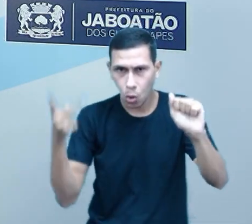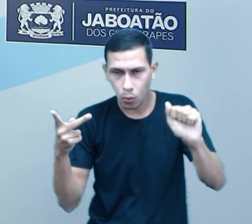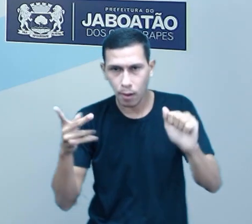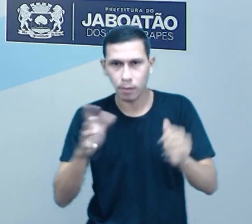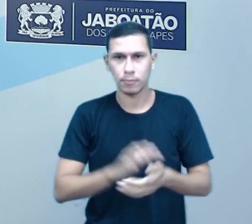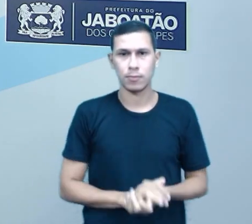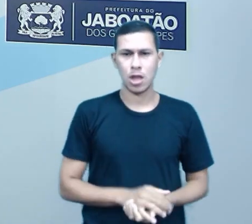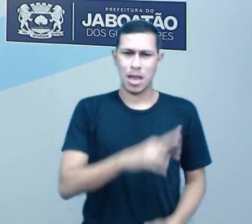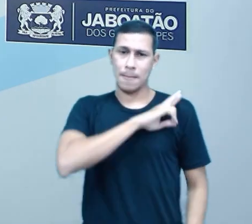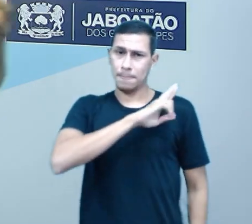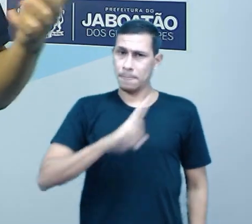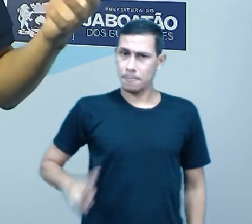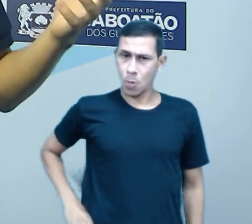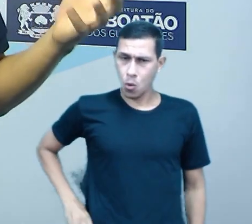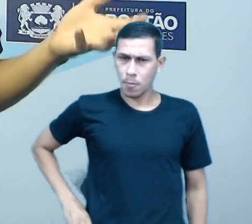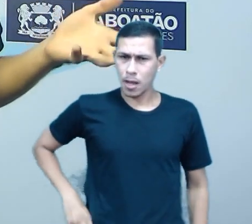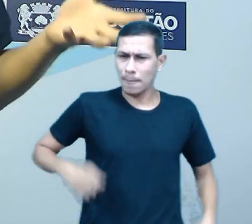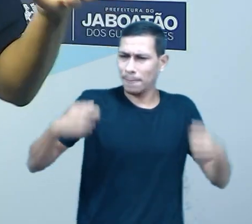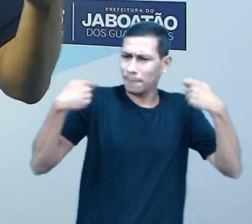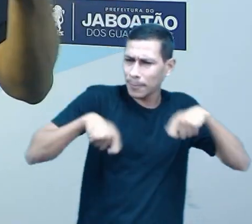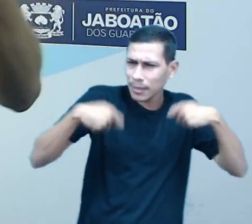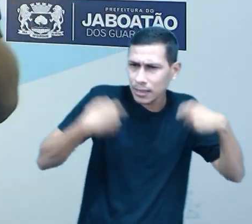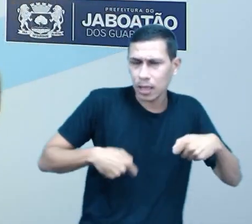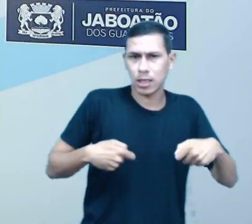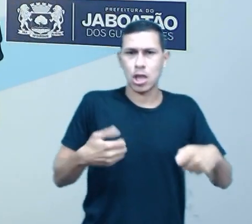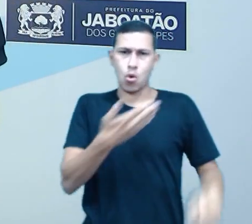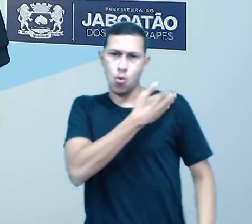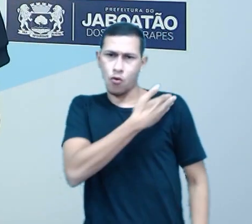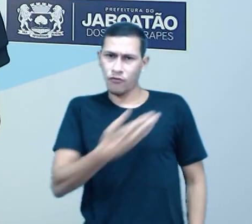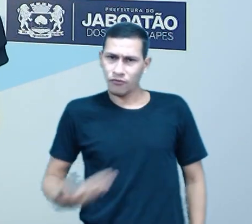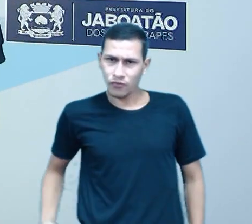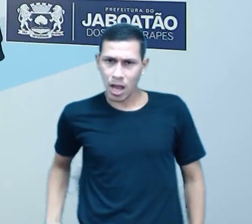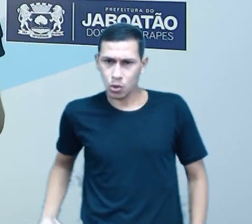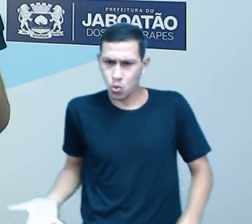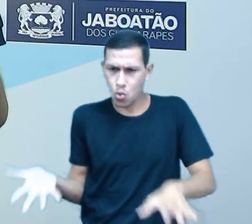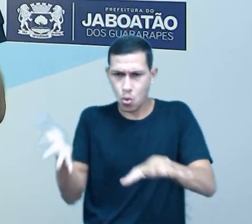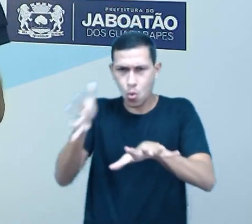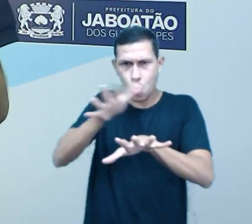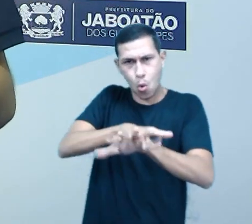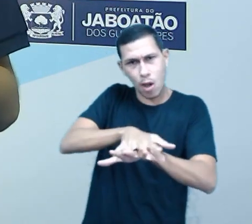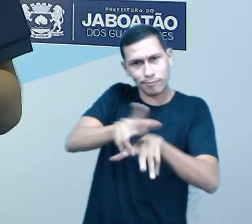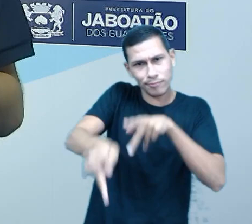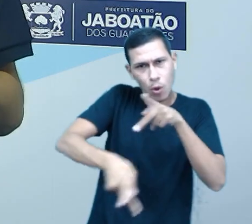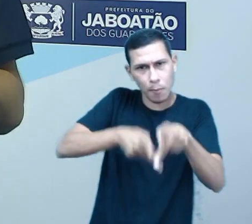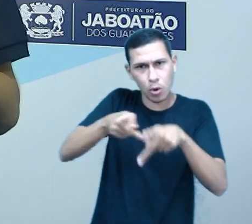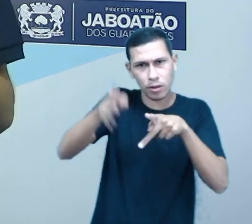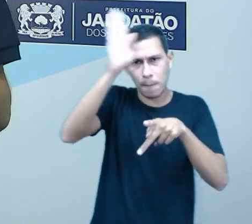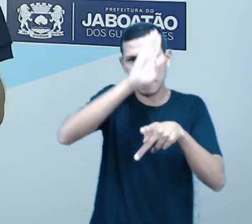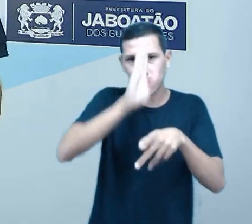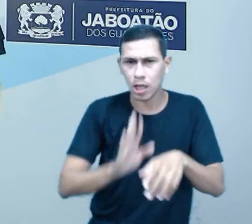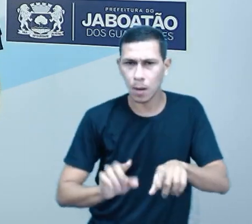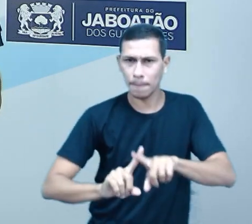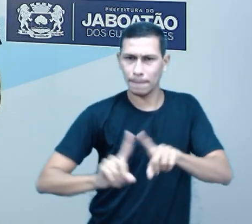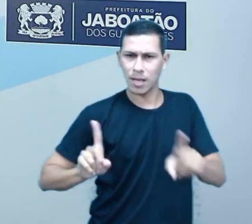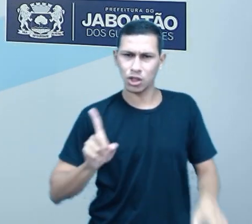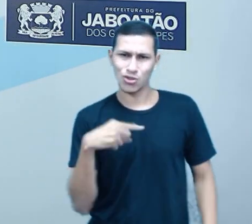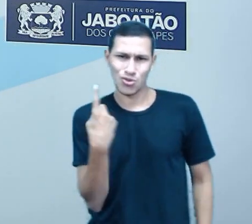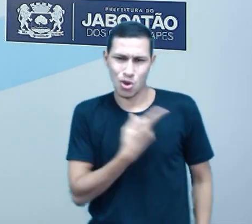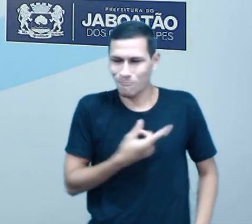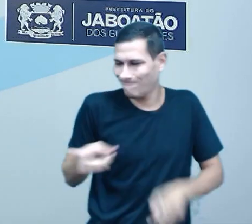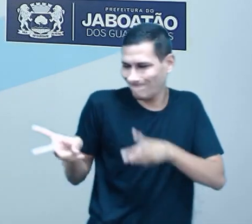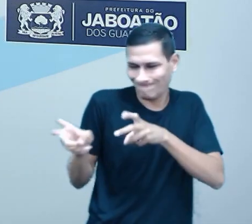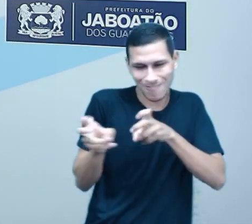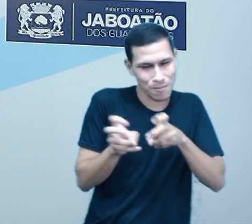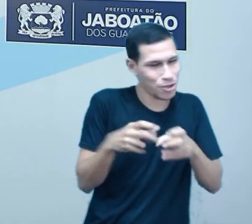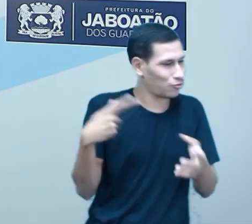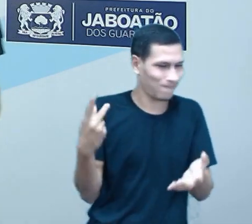devia ser um governo que incluiria a maioria da população. Só que no caso brasileiro, a gente viu que não foi assim